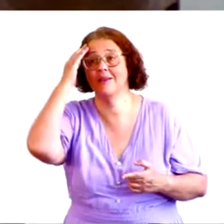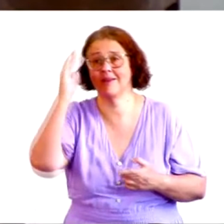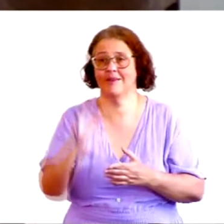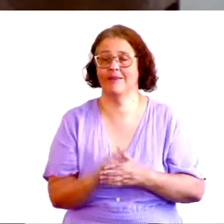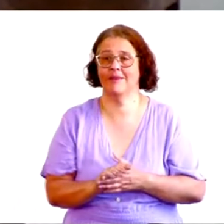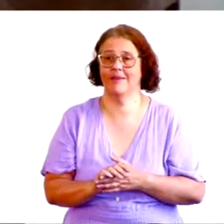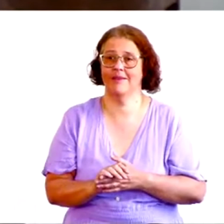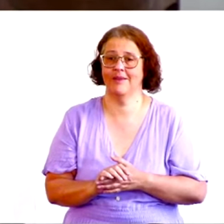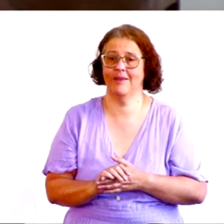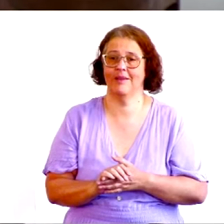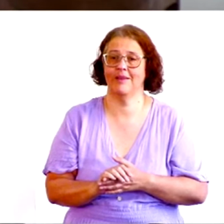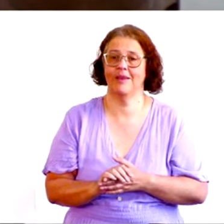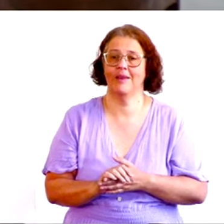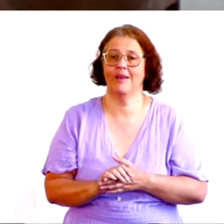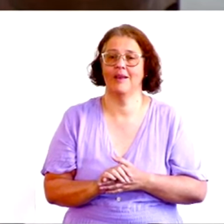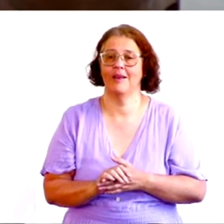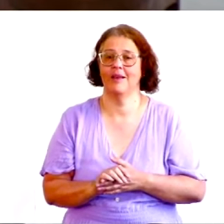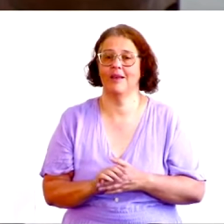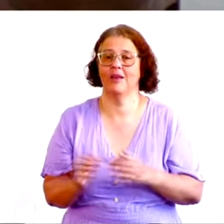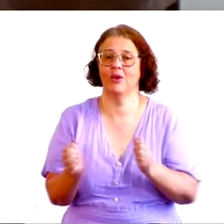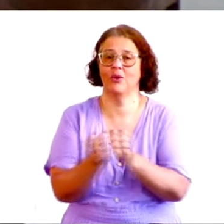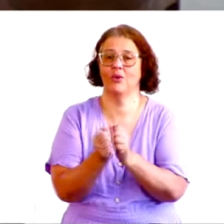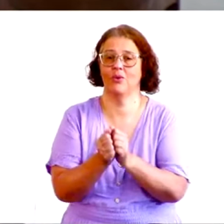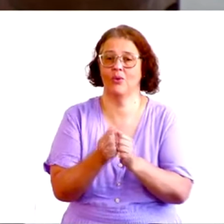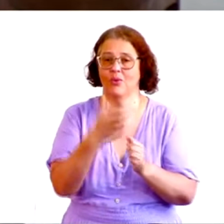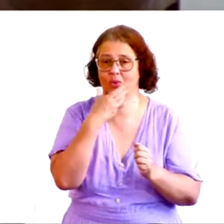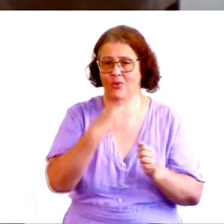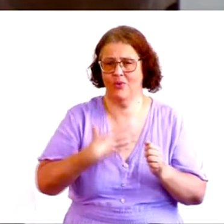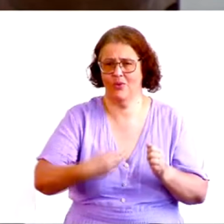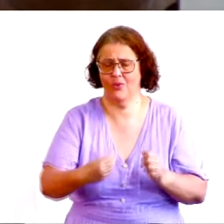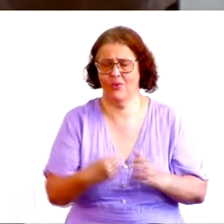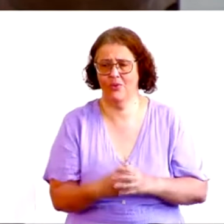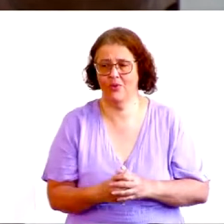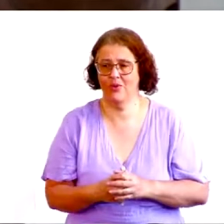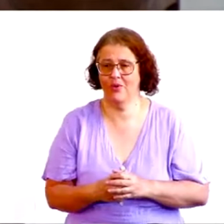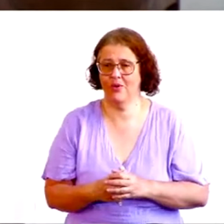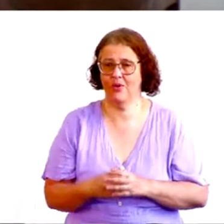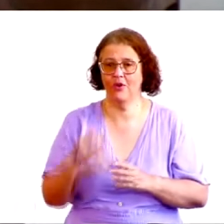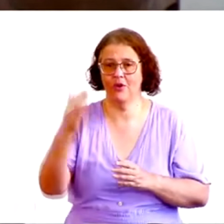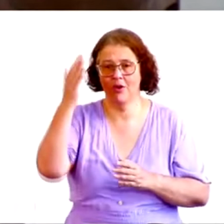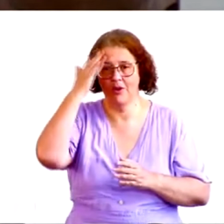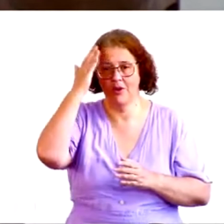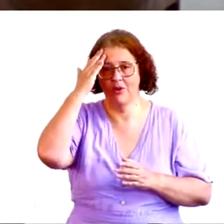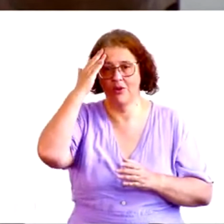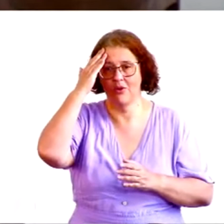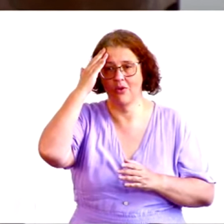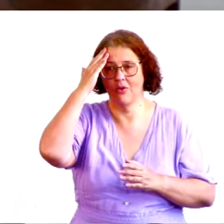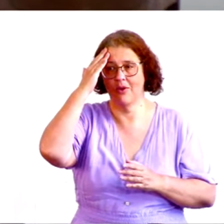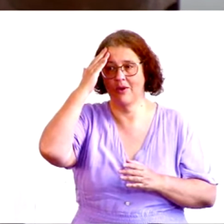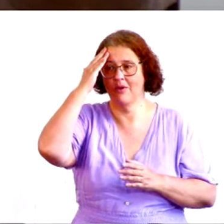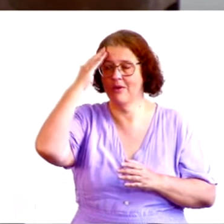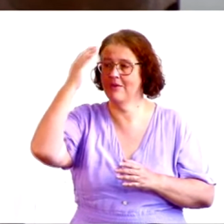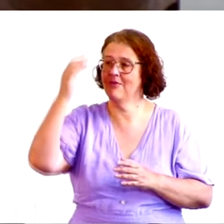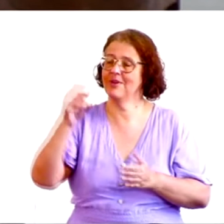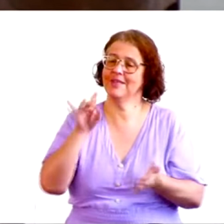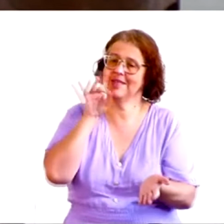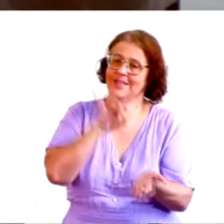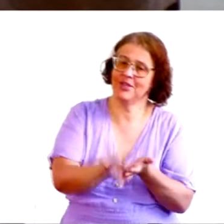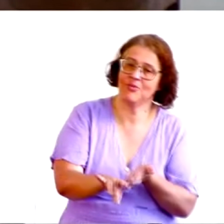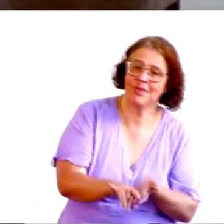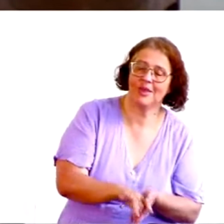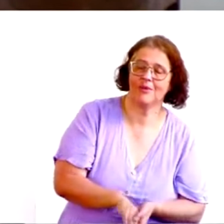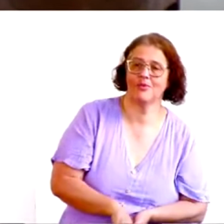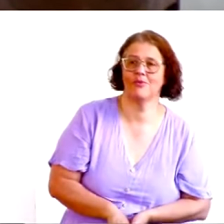as suas vidas e eu perguntei a eles vocês reconhecem essa mudança de status vocês reconhecem que de inimigos foram tornados filhos